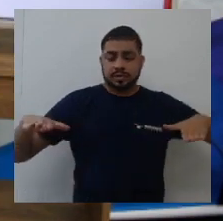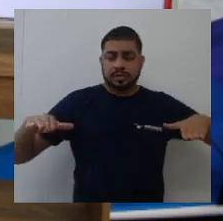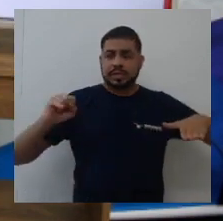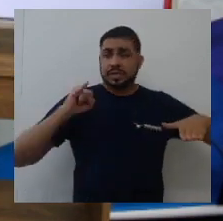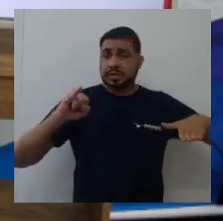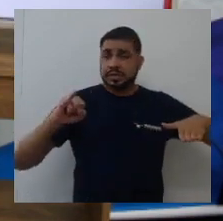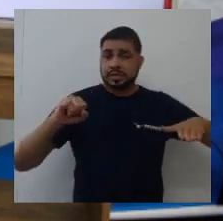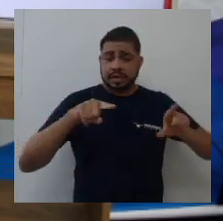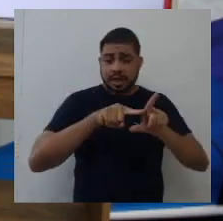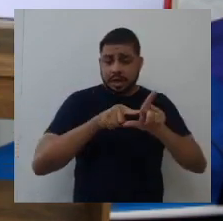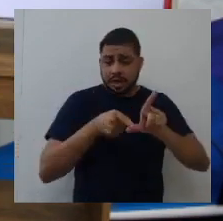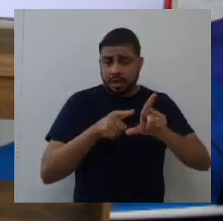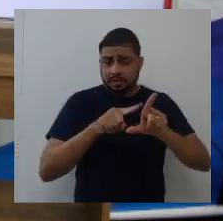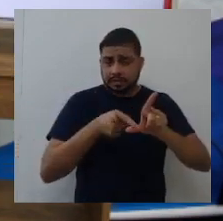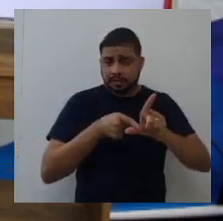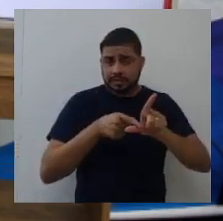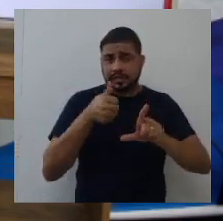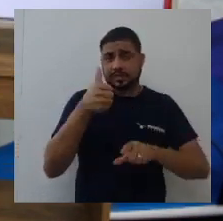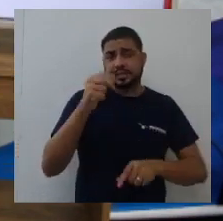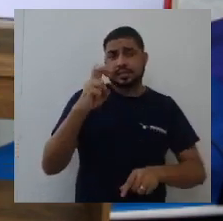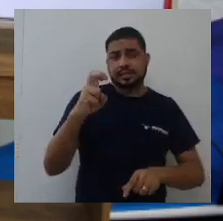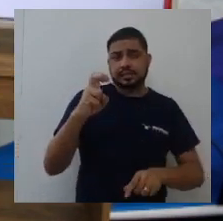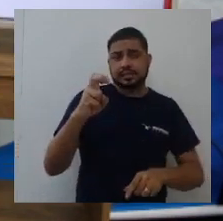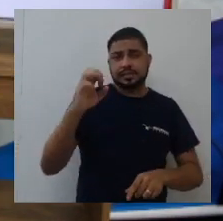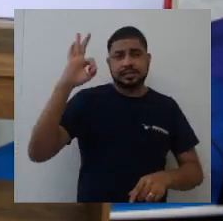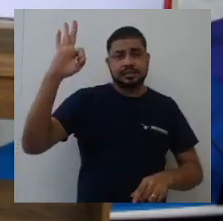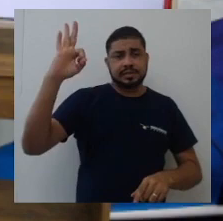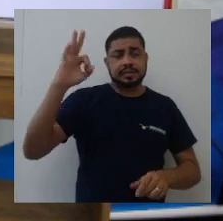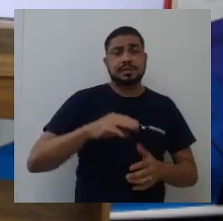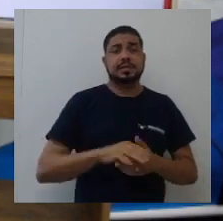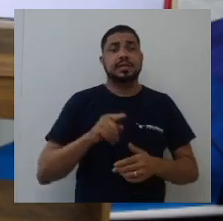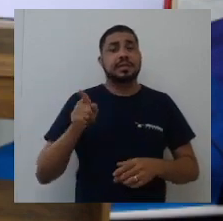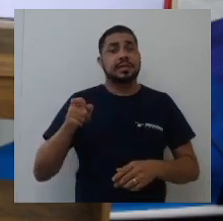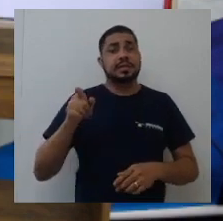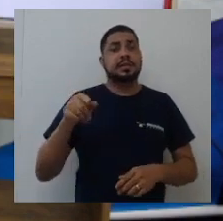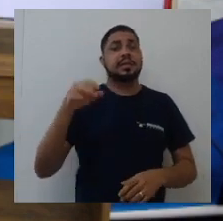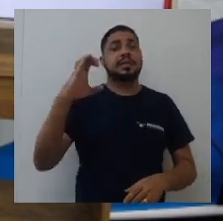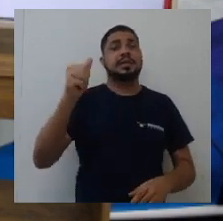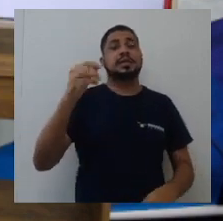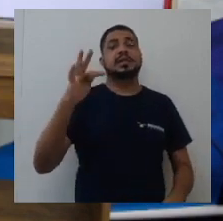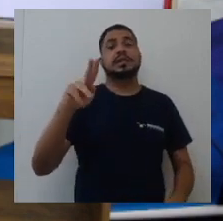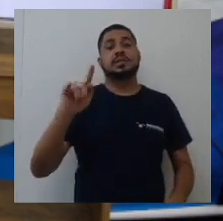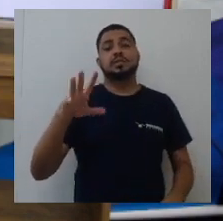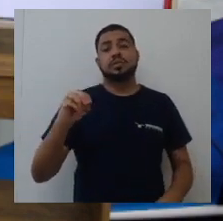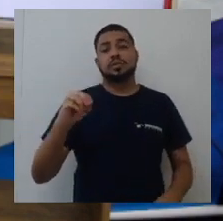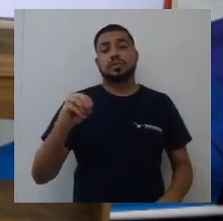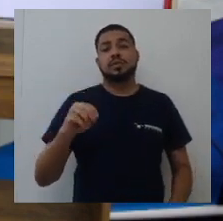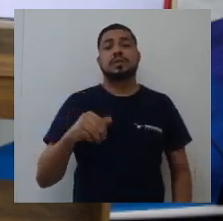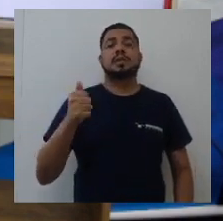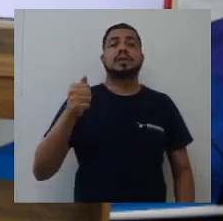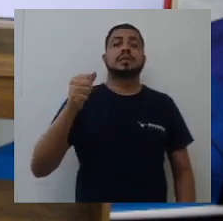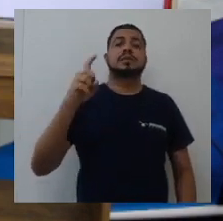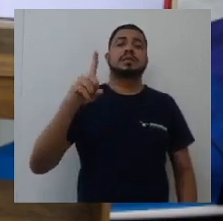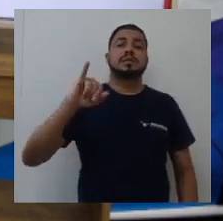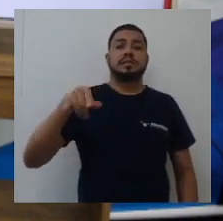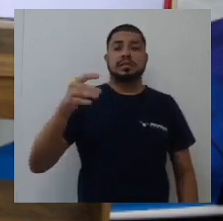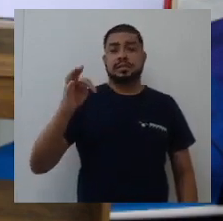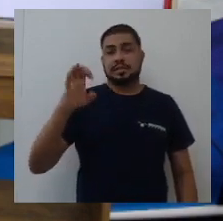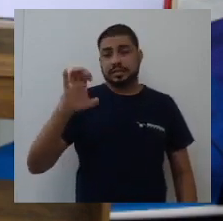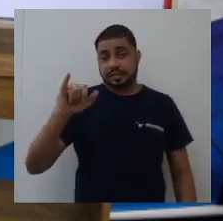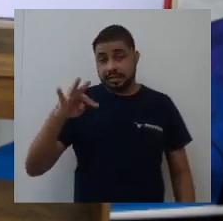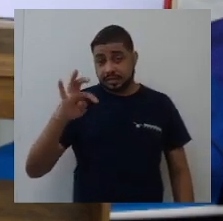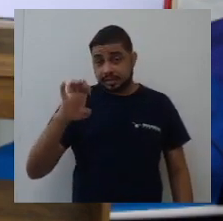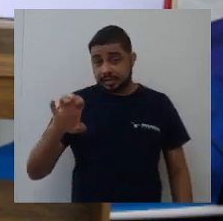ângulo considerado é 15 graus, tu já sabe que isso aqui, ó, é um cateto adjacente, correto? Na frente